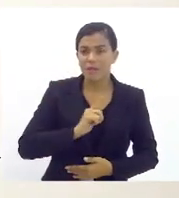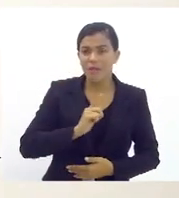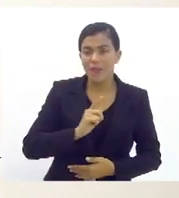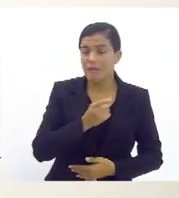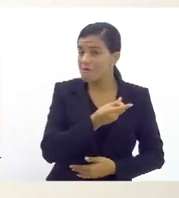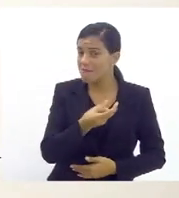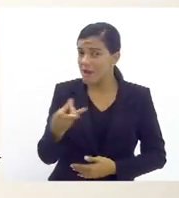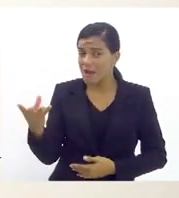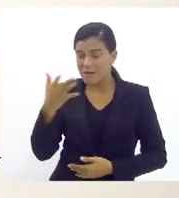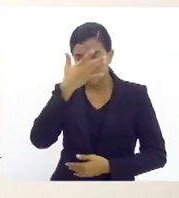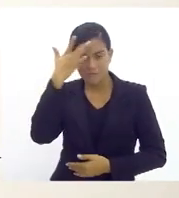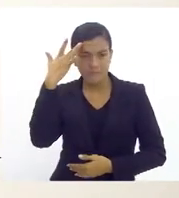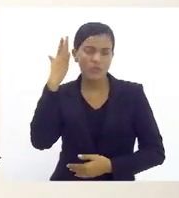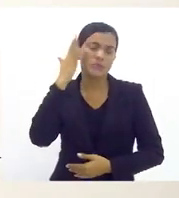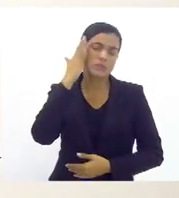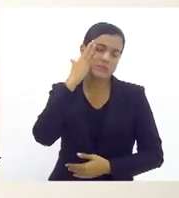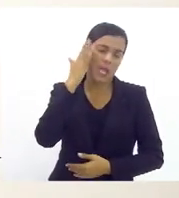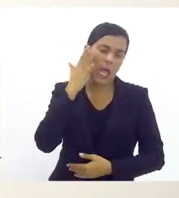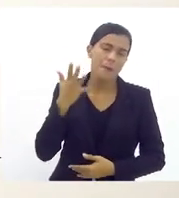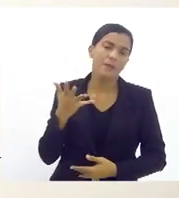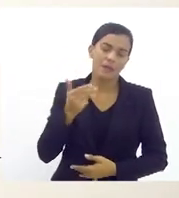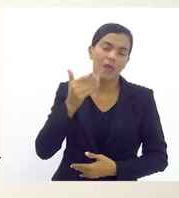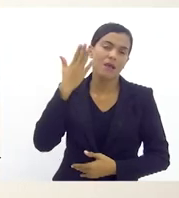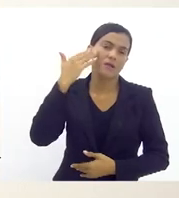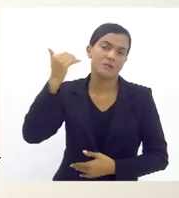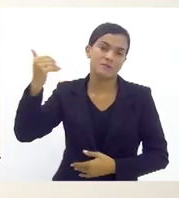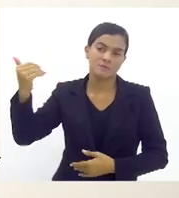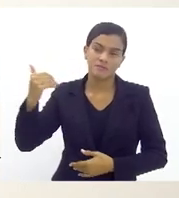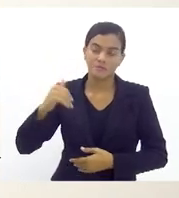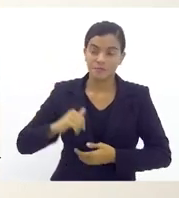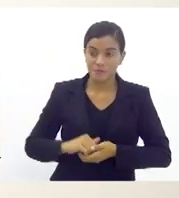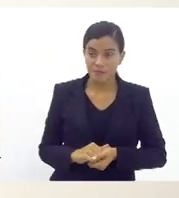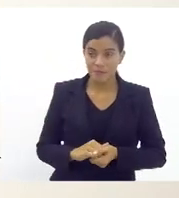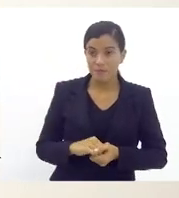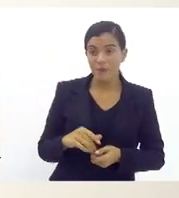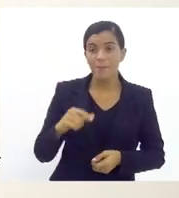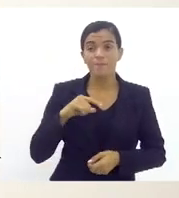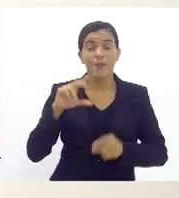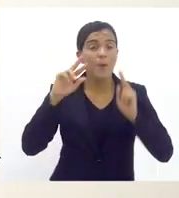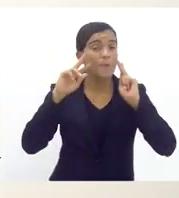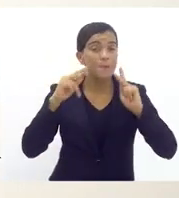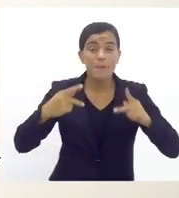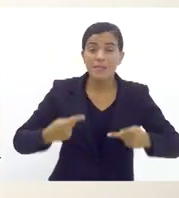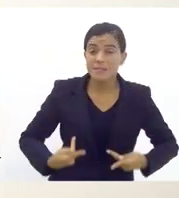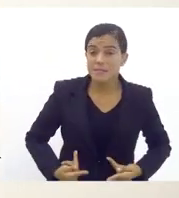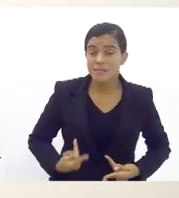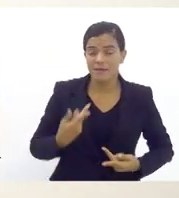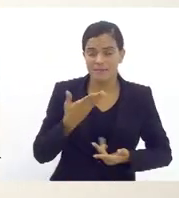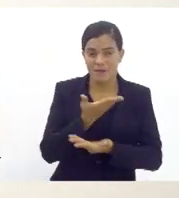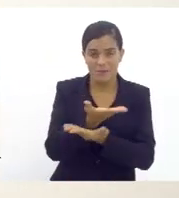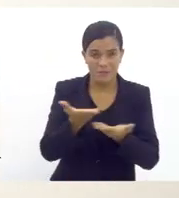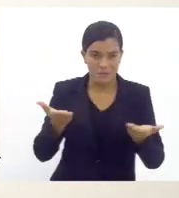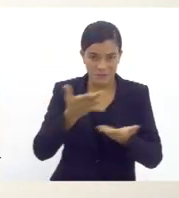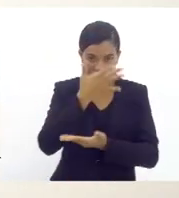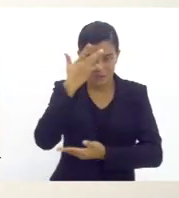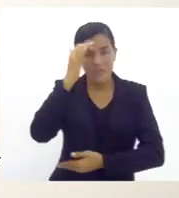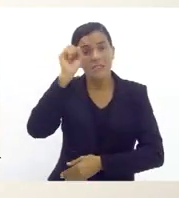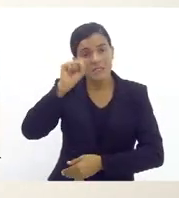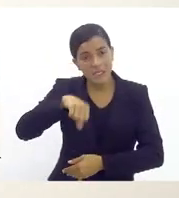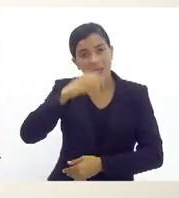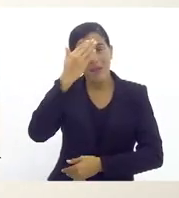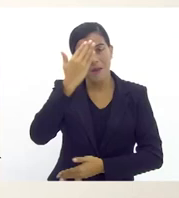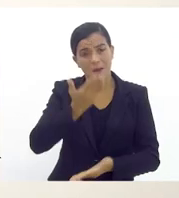aqui que sabem o que estão fazendo, como qualquer outra pessoa. A humanização dessas pessoas é importante. E, sim, eu acredito